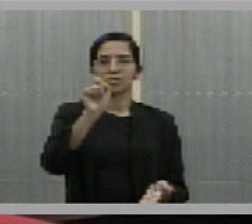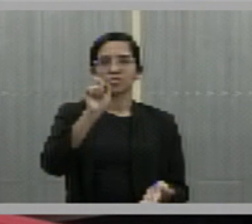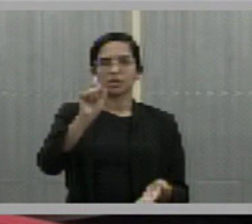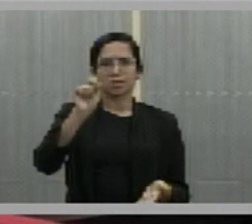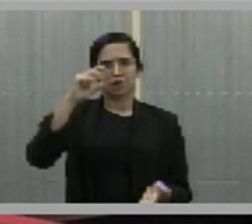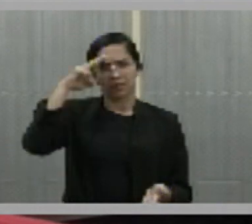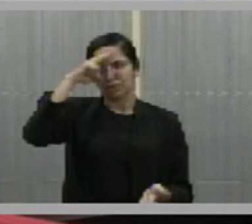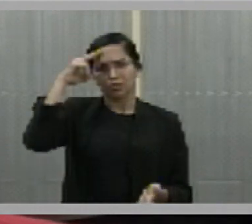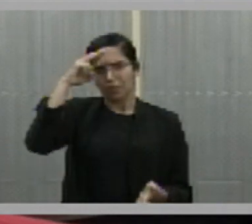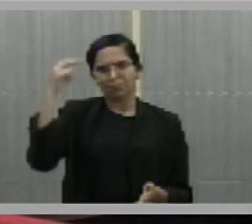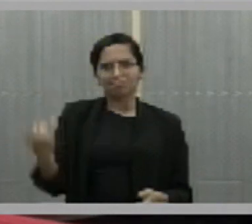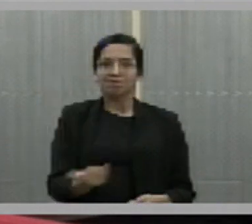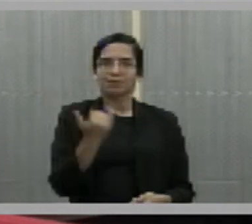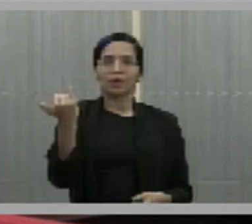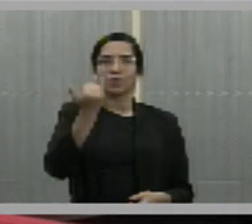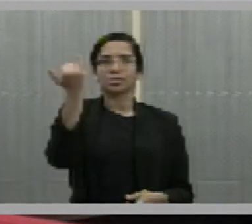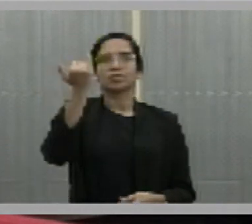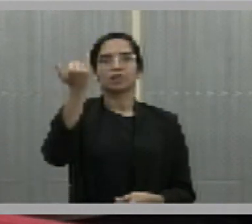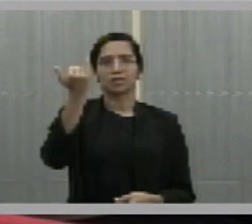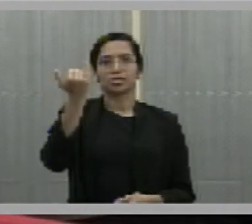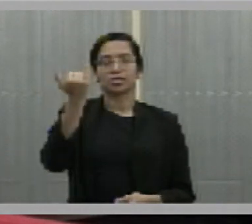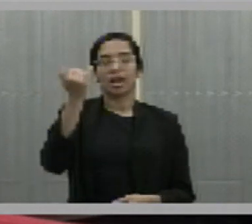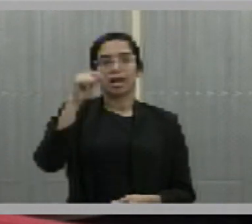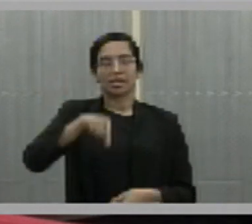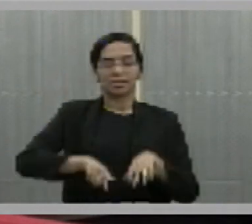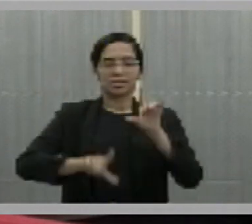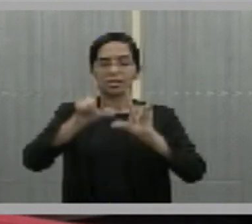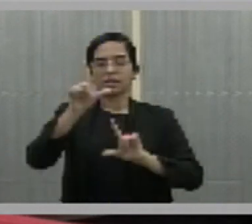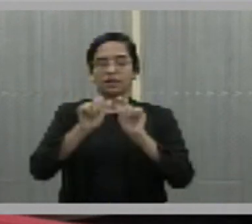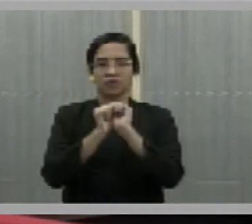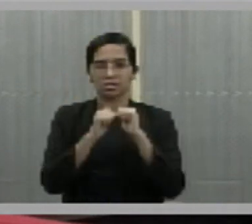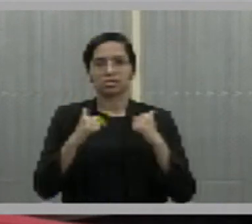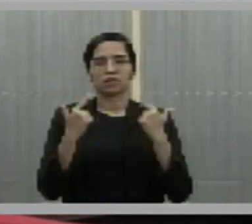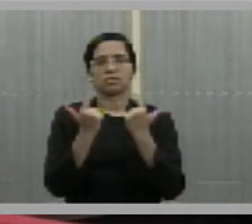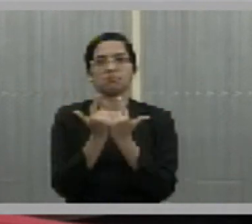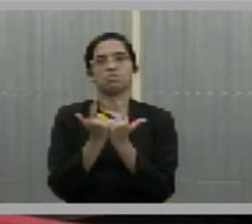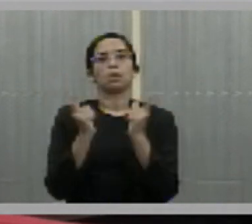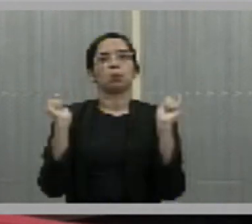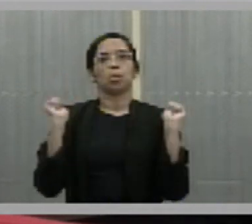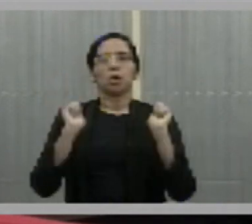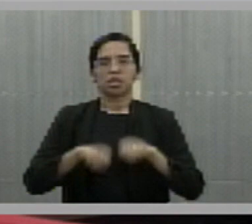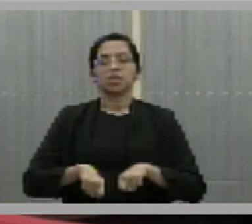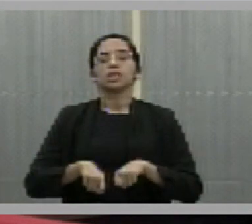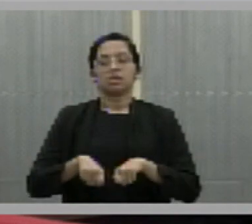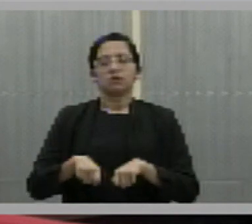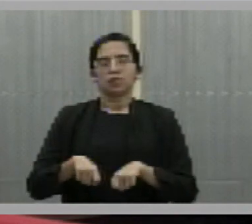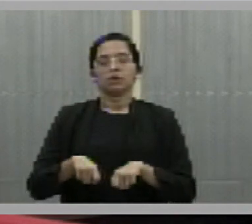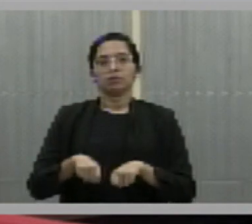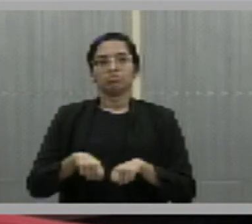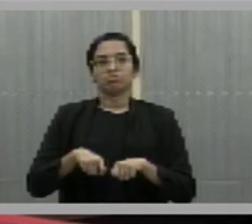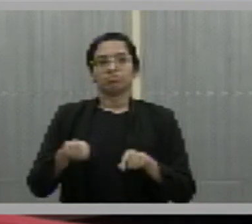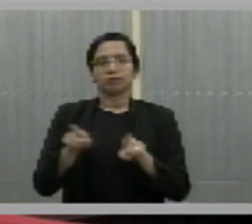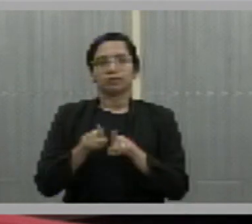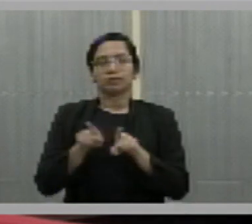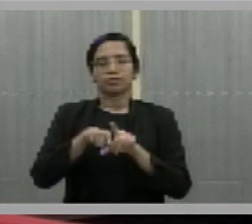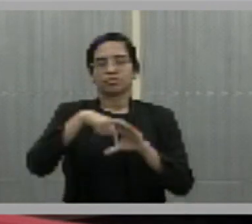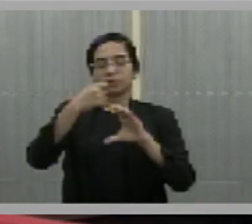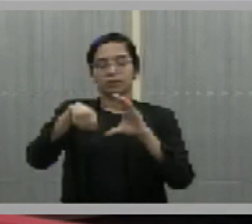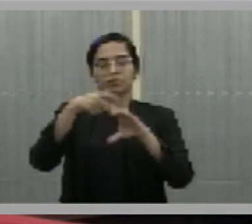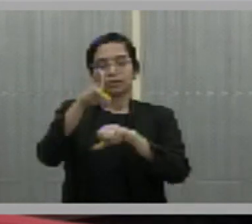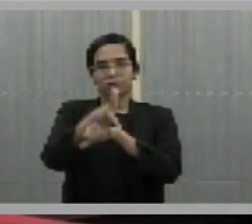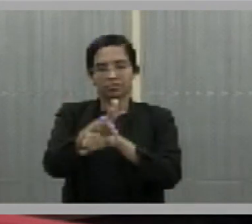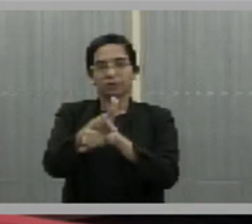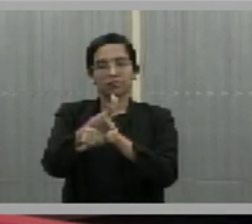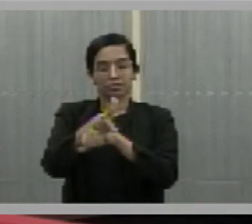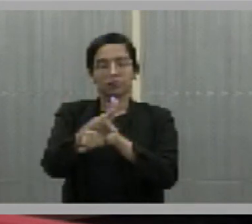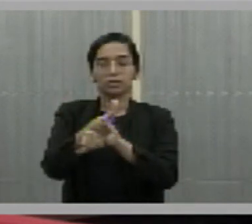um segundo momento da nossa querida TV Assembleia, que permite que agora a gente faça também as transmissões ao